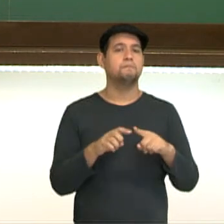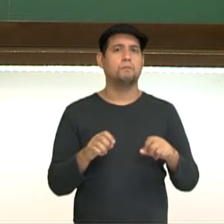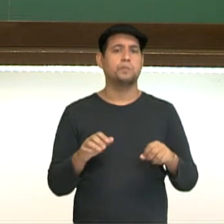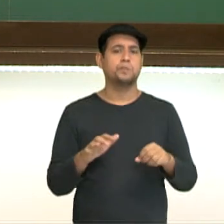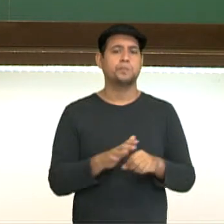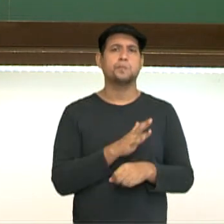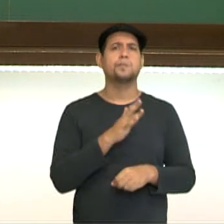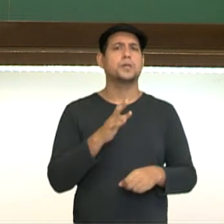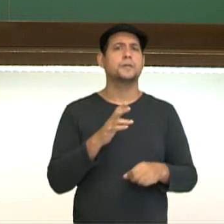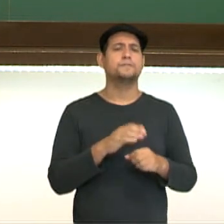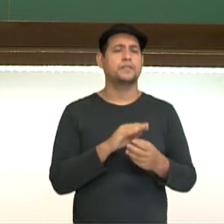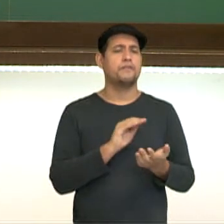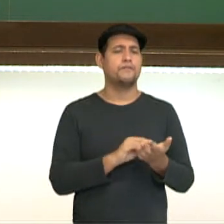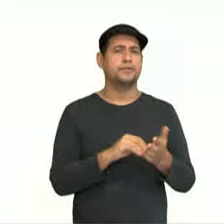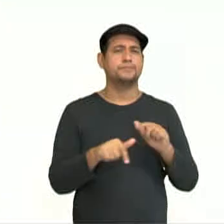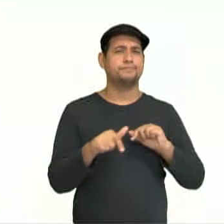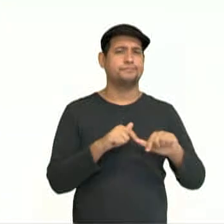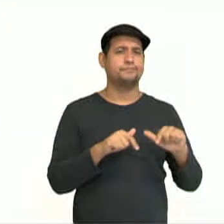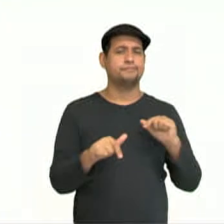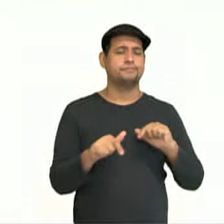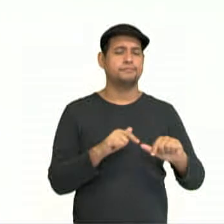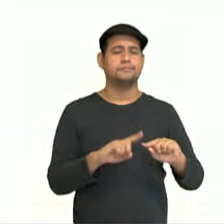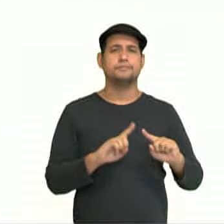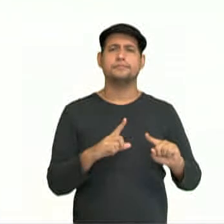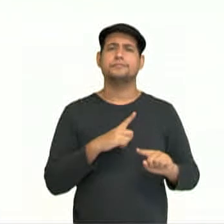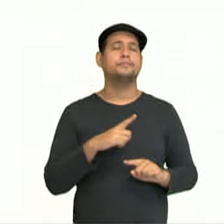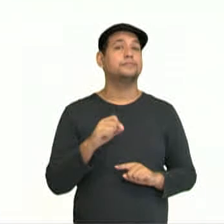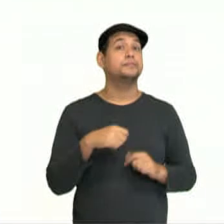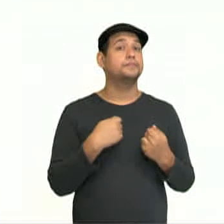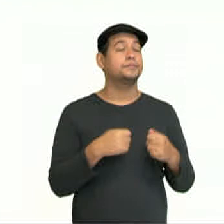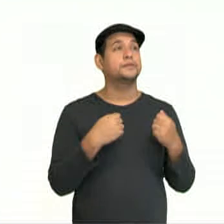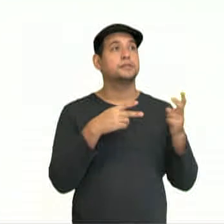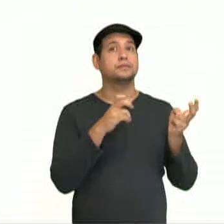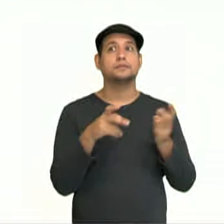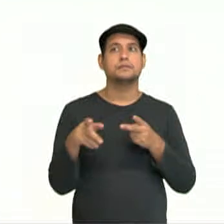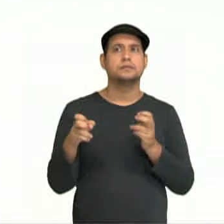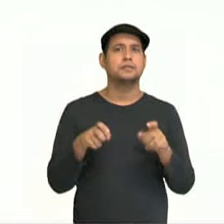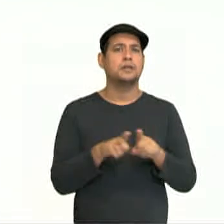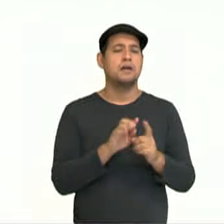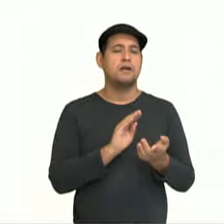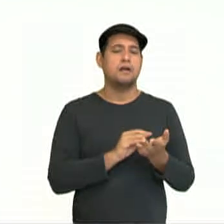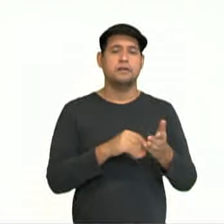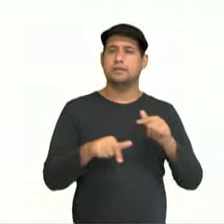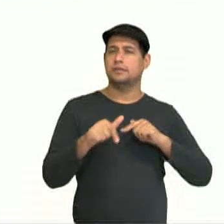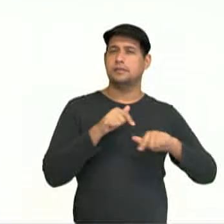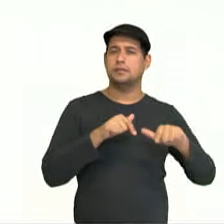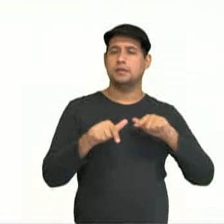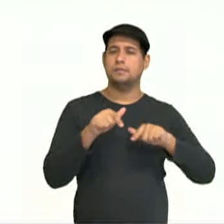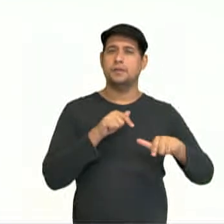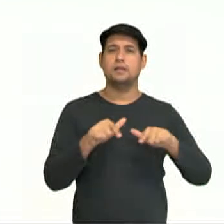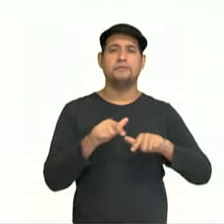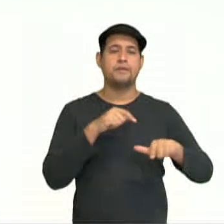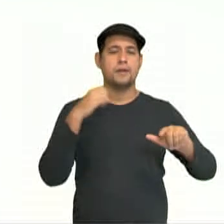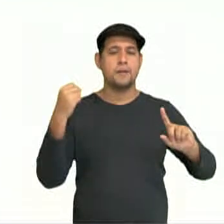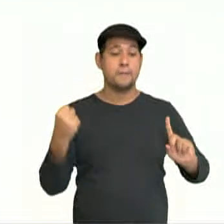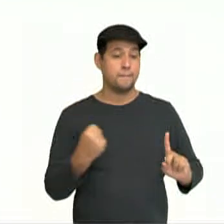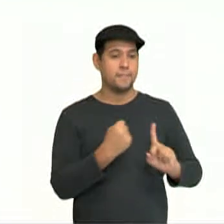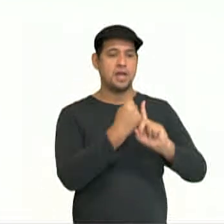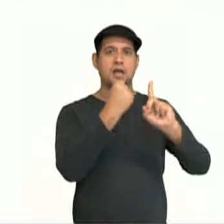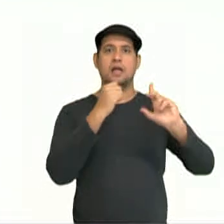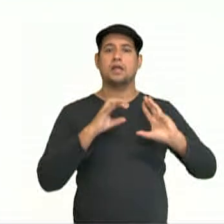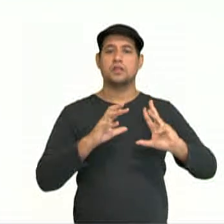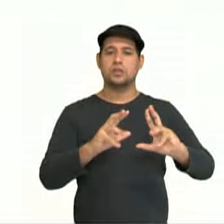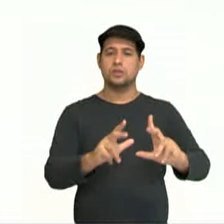volumoso do nível de desemprego. Obviamente, nós vamos ter que observar que este nível de desemprego, ele vai refletir em toda a